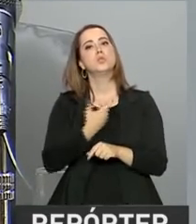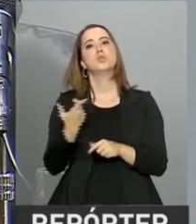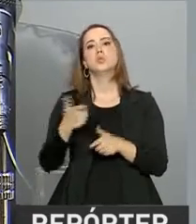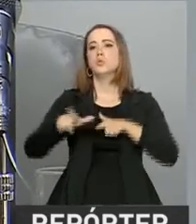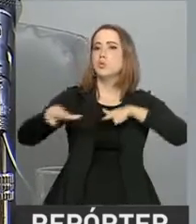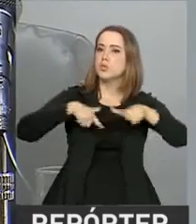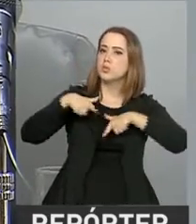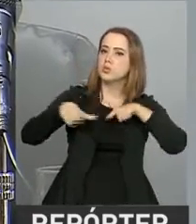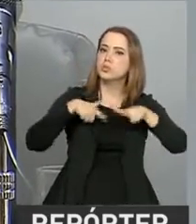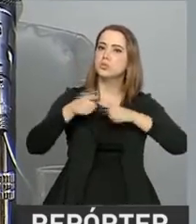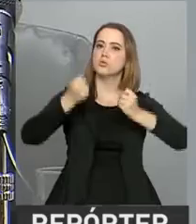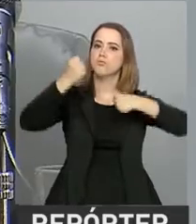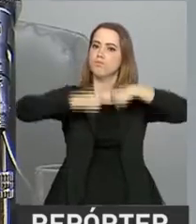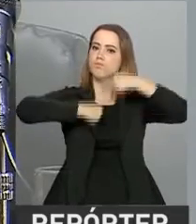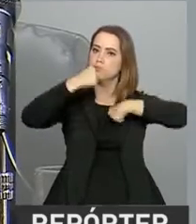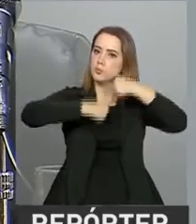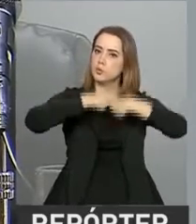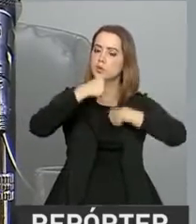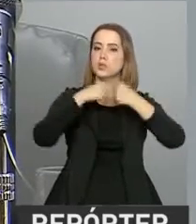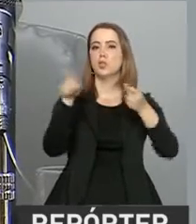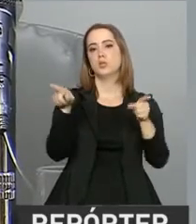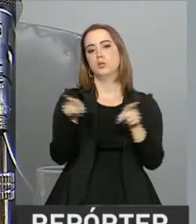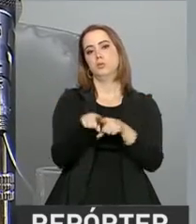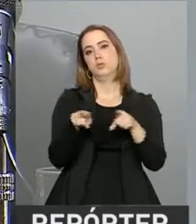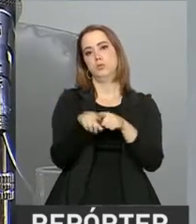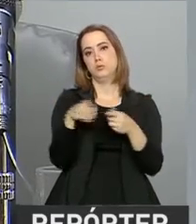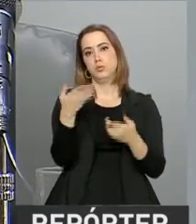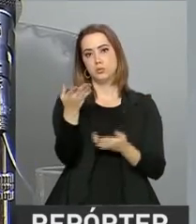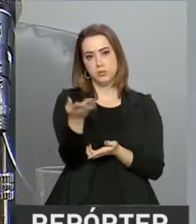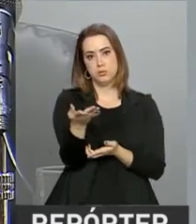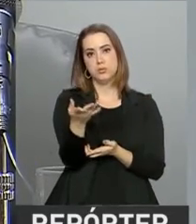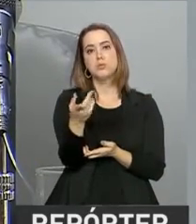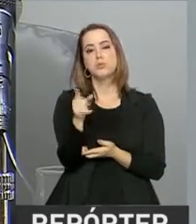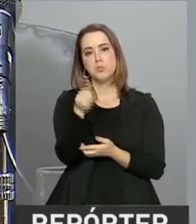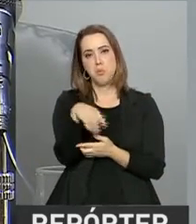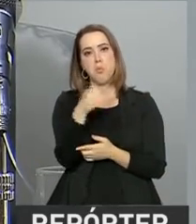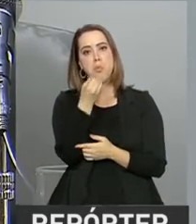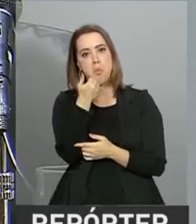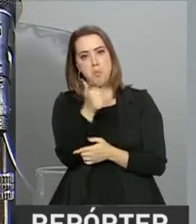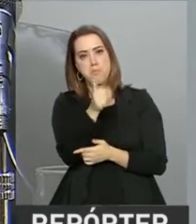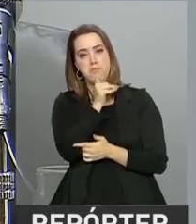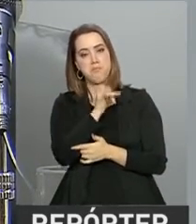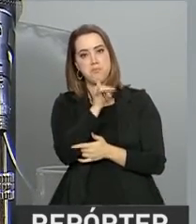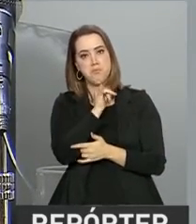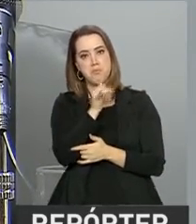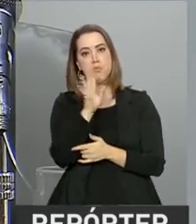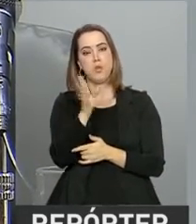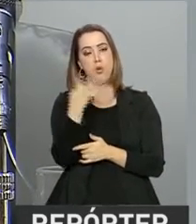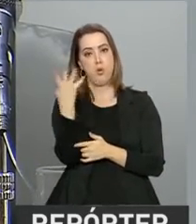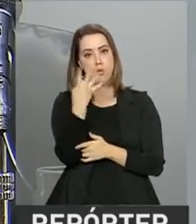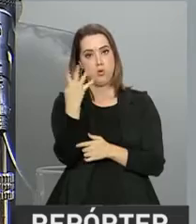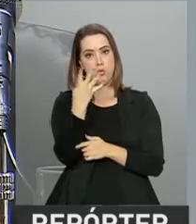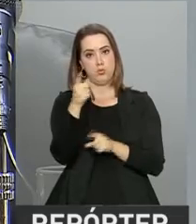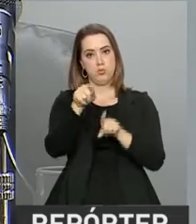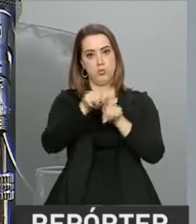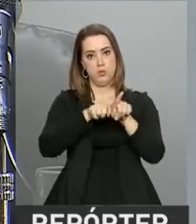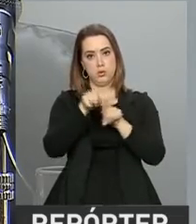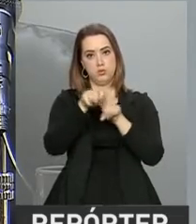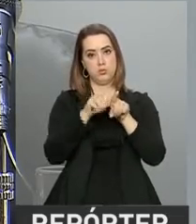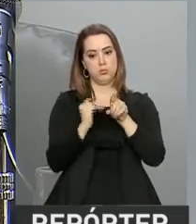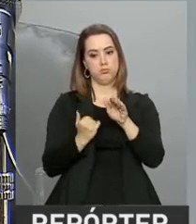A produção industrial é um bom exemplo, né, que há 4 meses